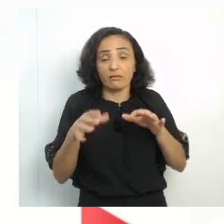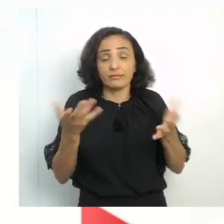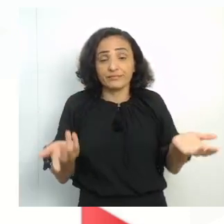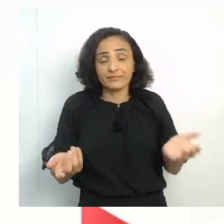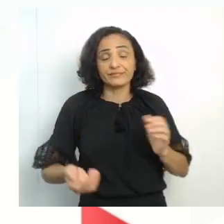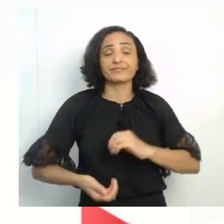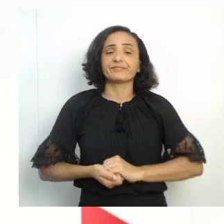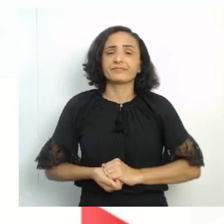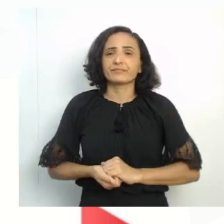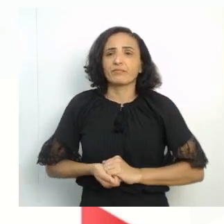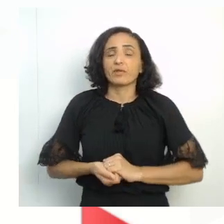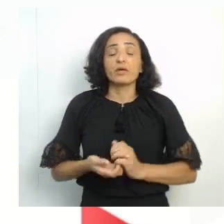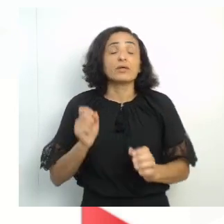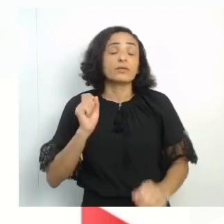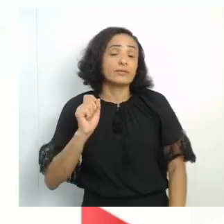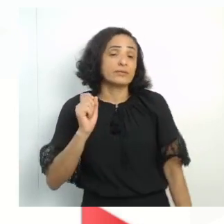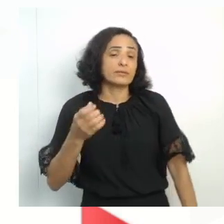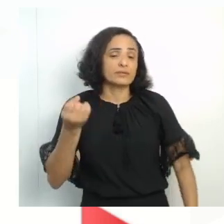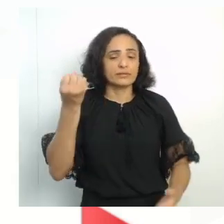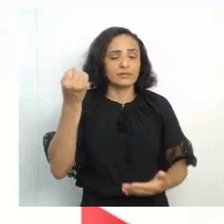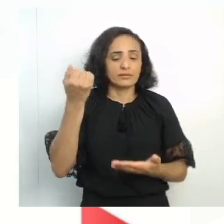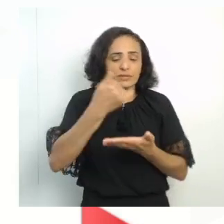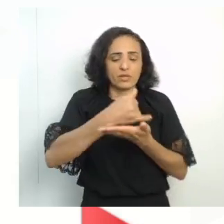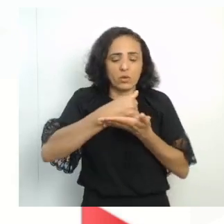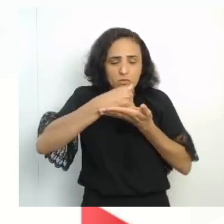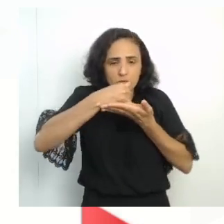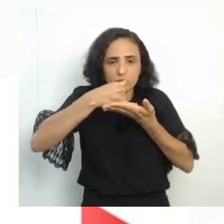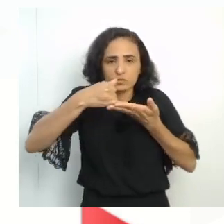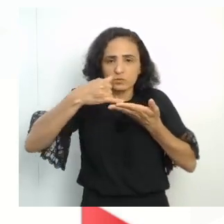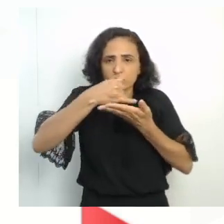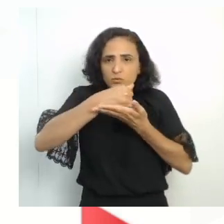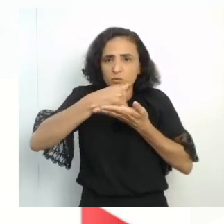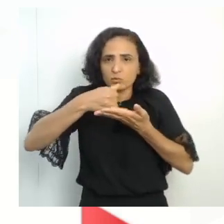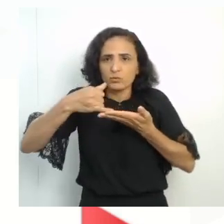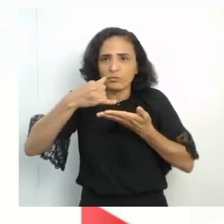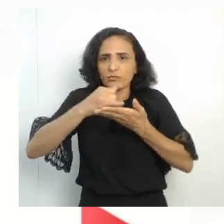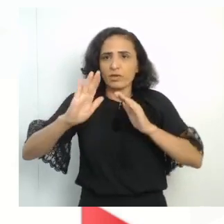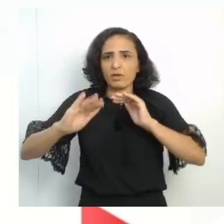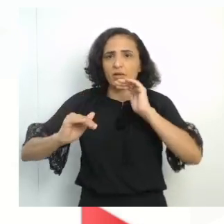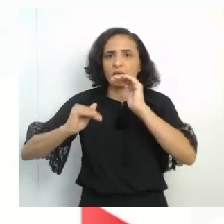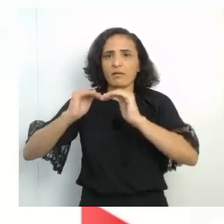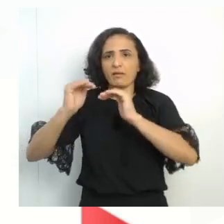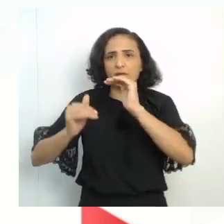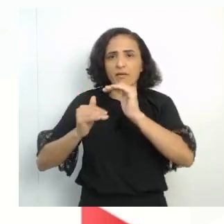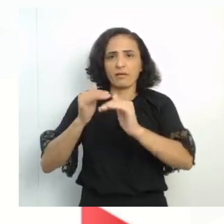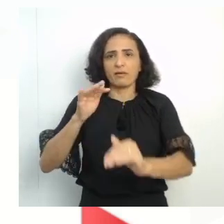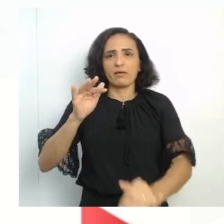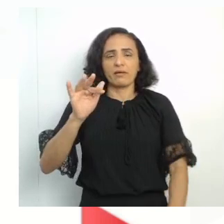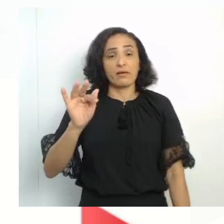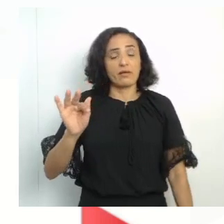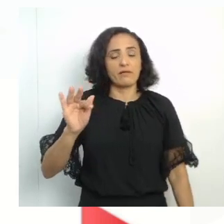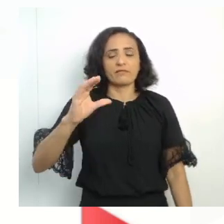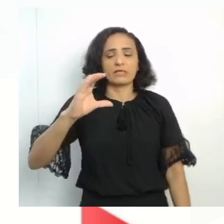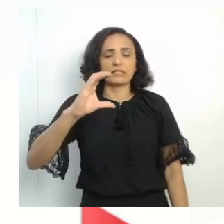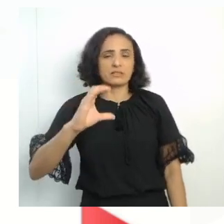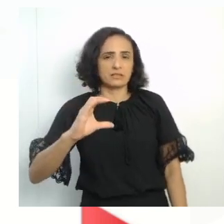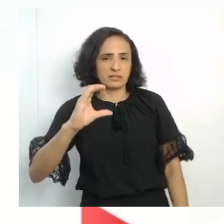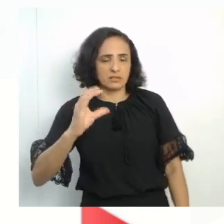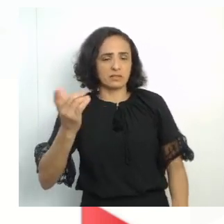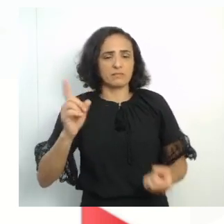um aumento, né, do FC, da PA, que no caso aí é a